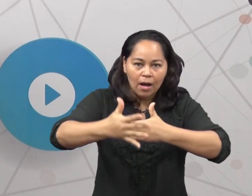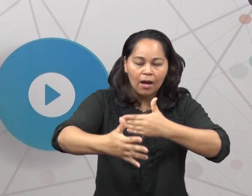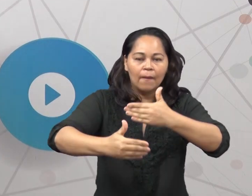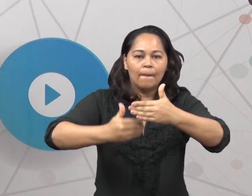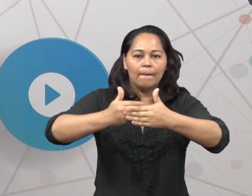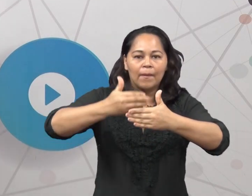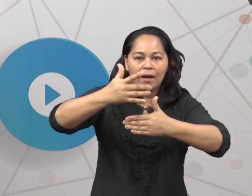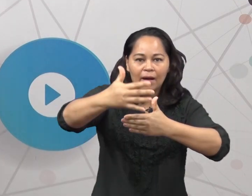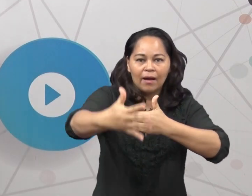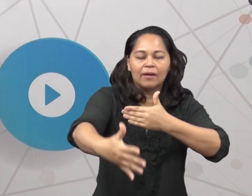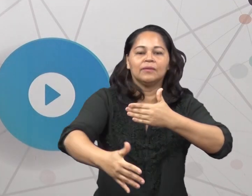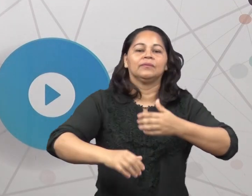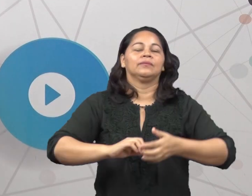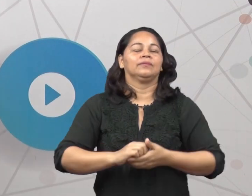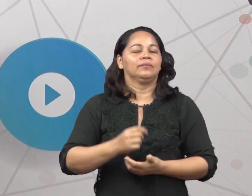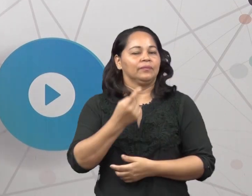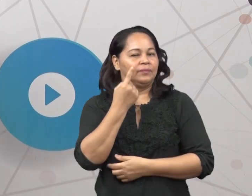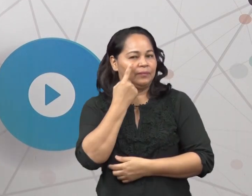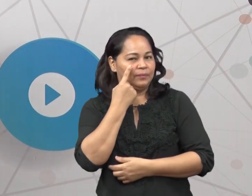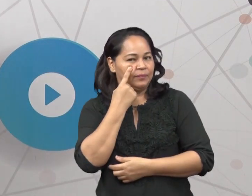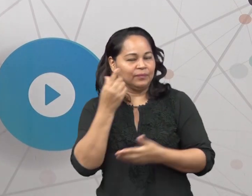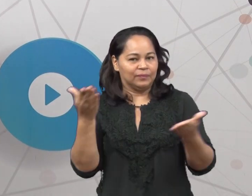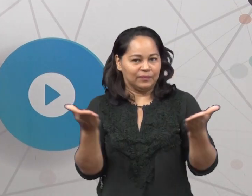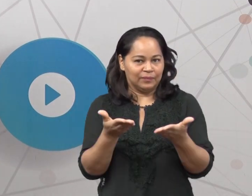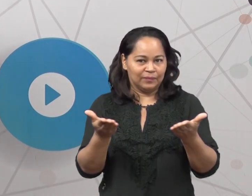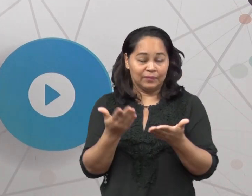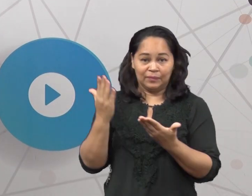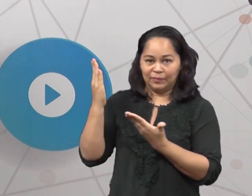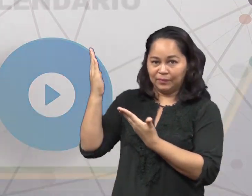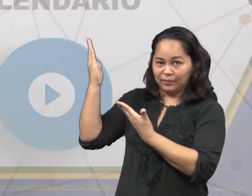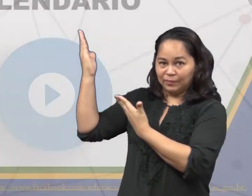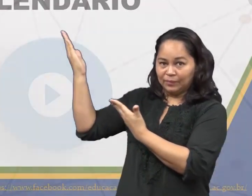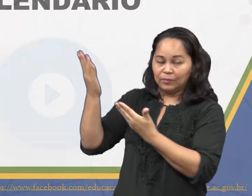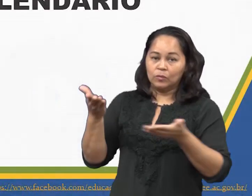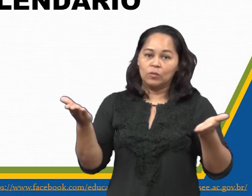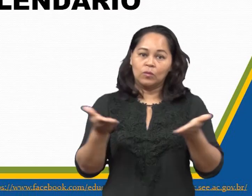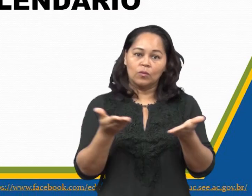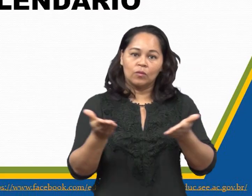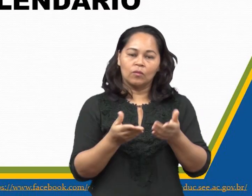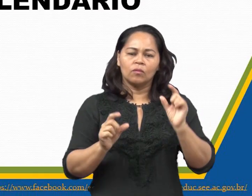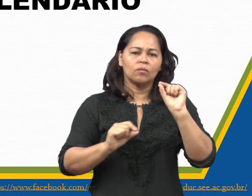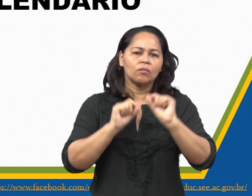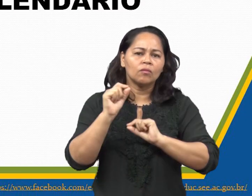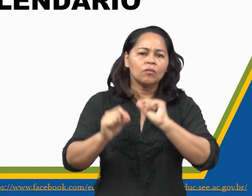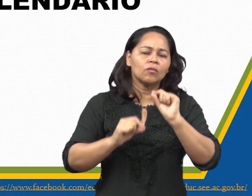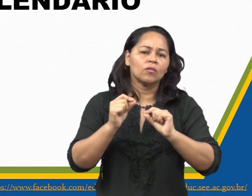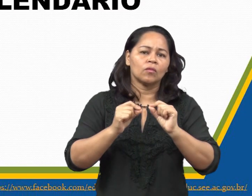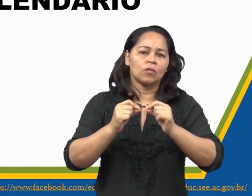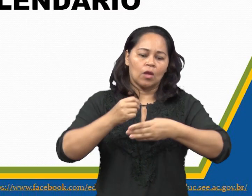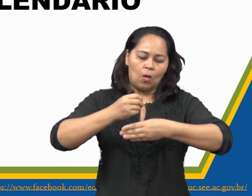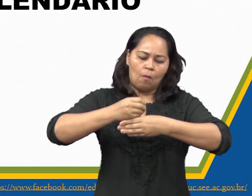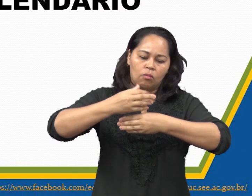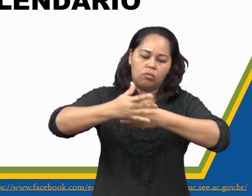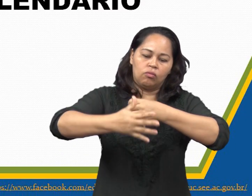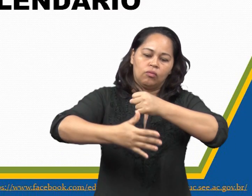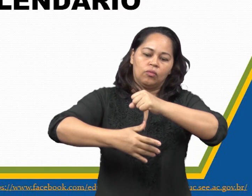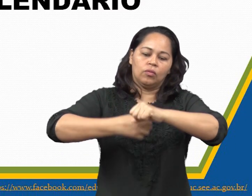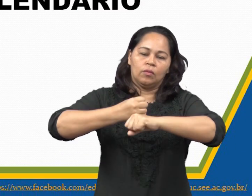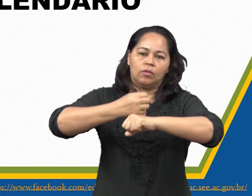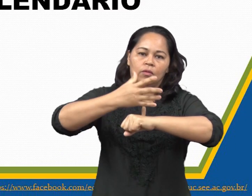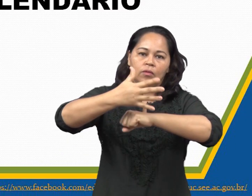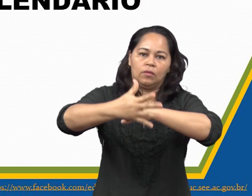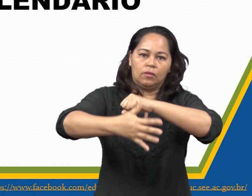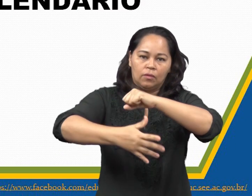passar. Preste atenção aí na imagem, ó. Nós vamos estudar hoje sobre medidas de tempo, o